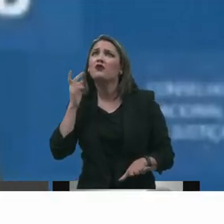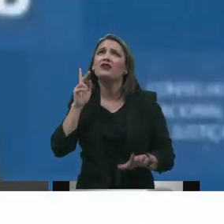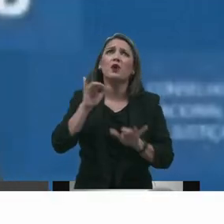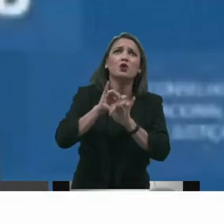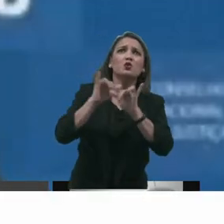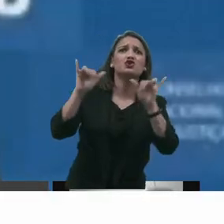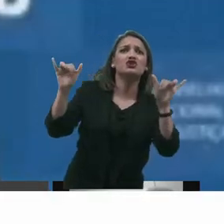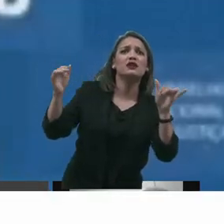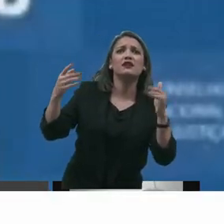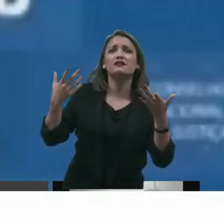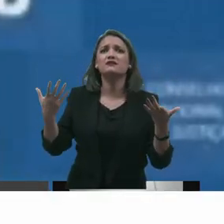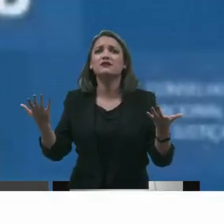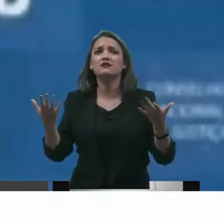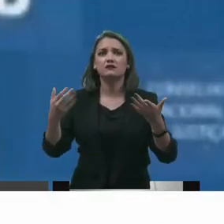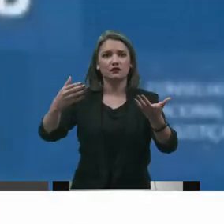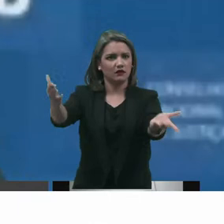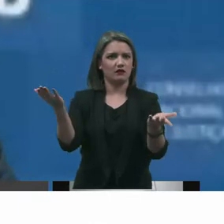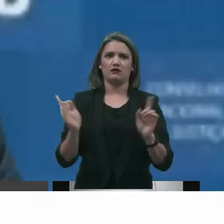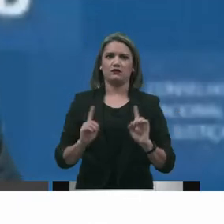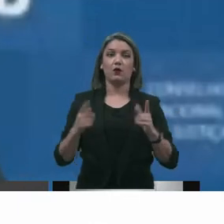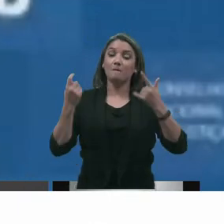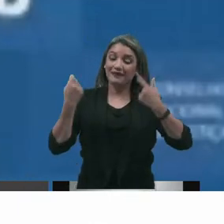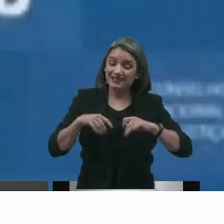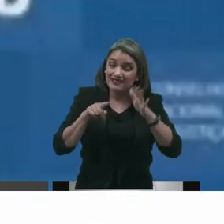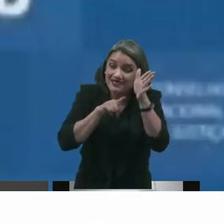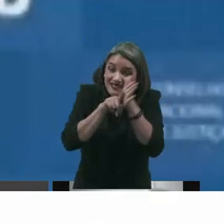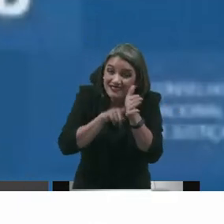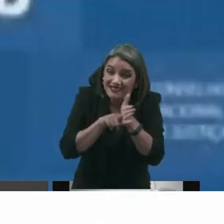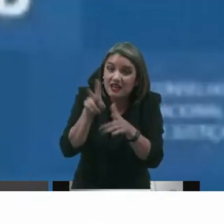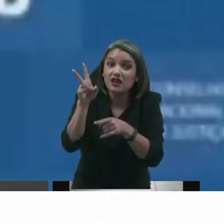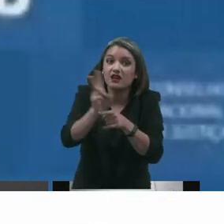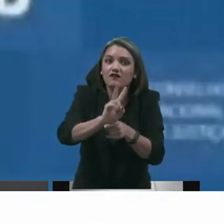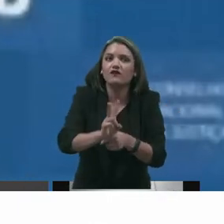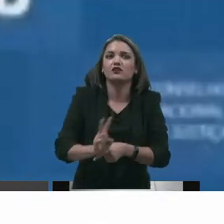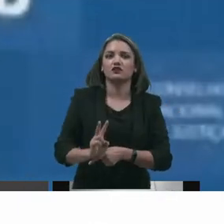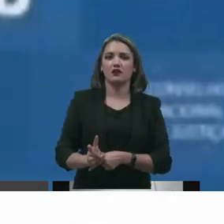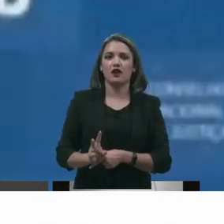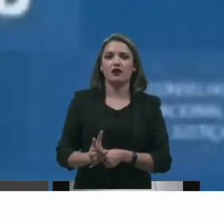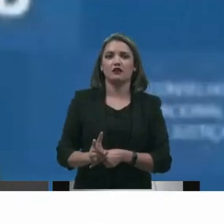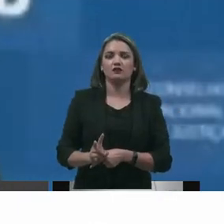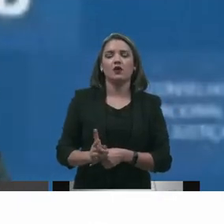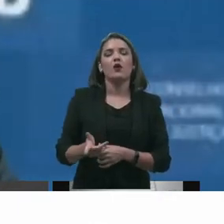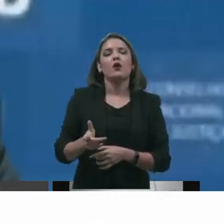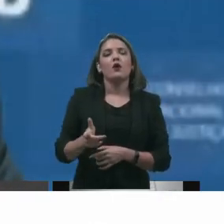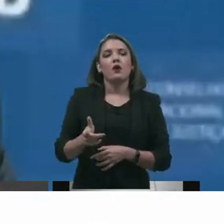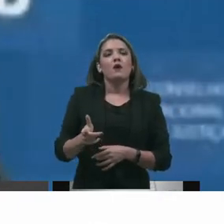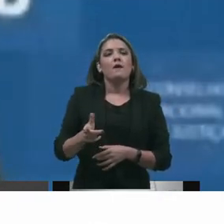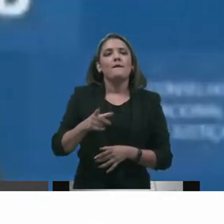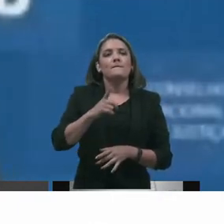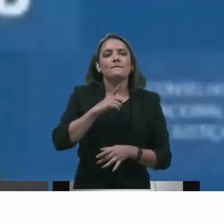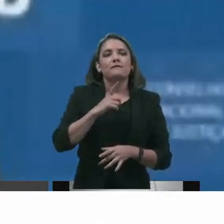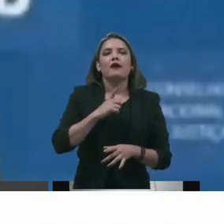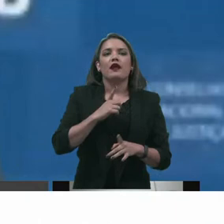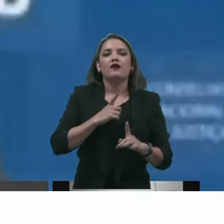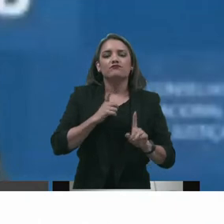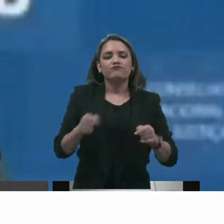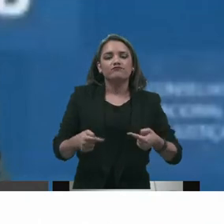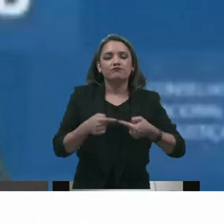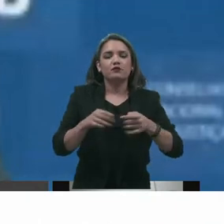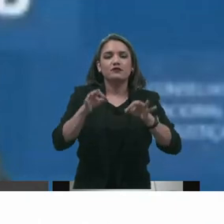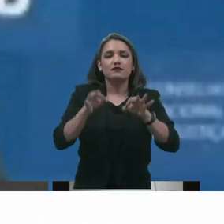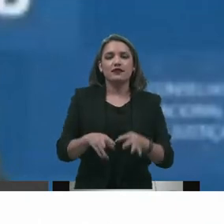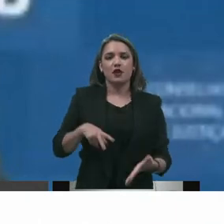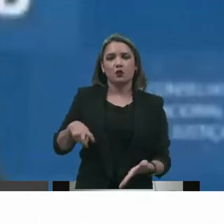notícia, tem que ser apurado para se poder adequar a pena. Nesse